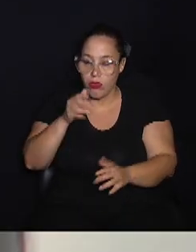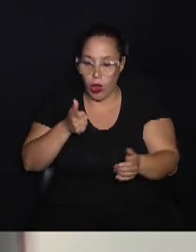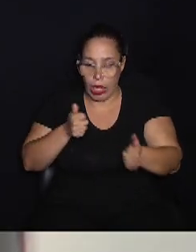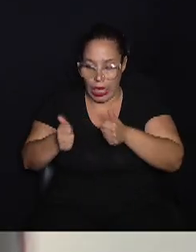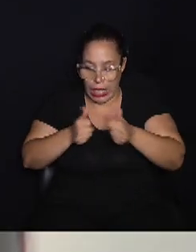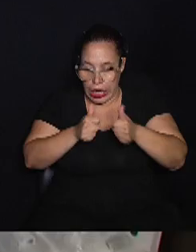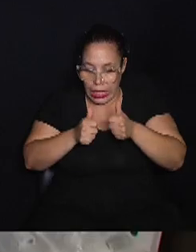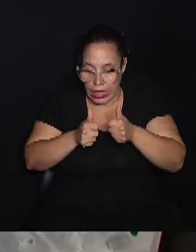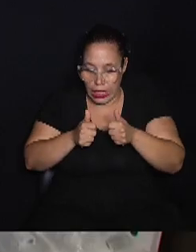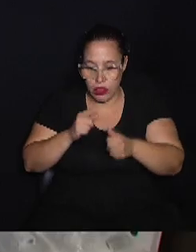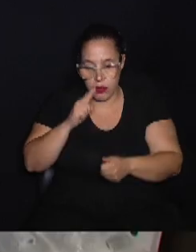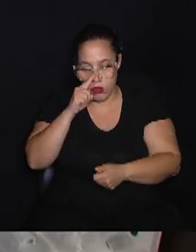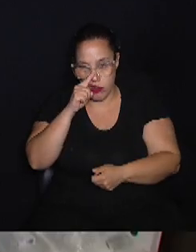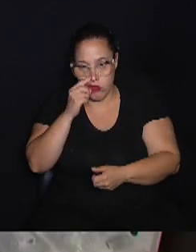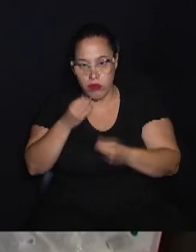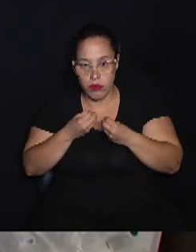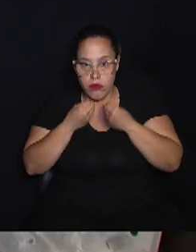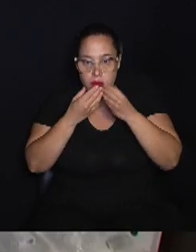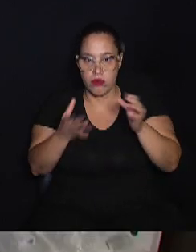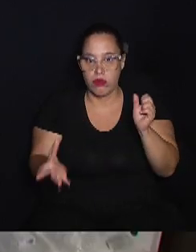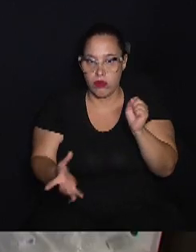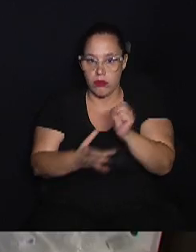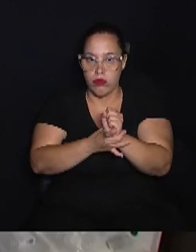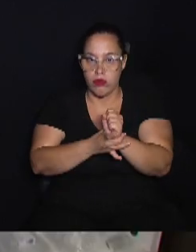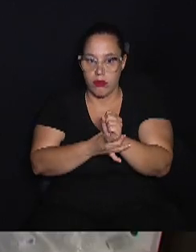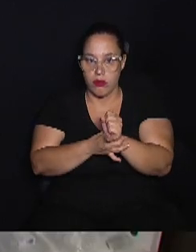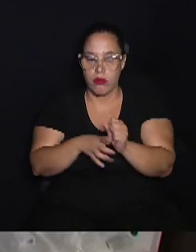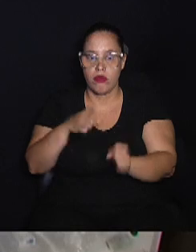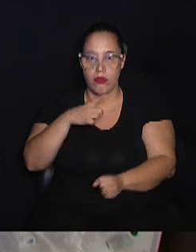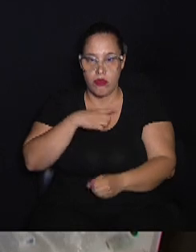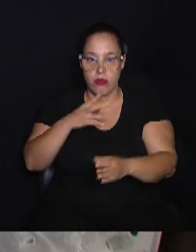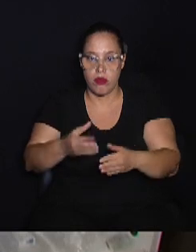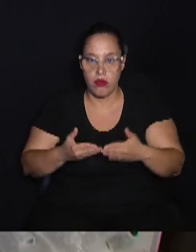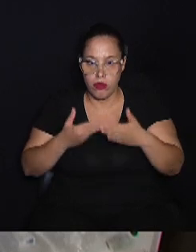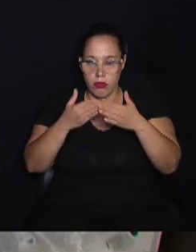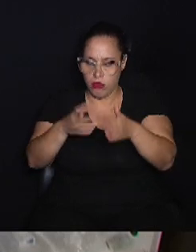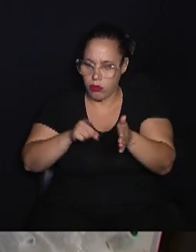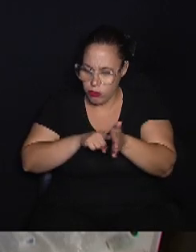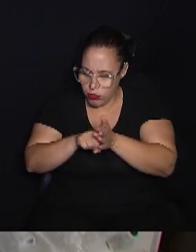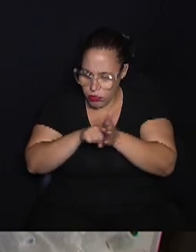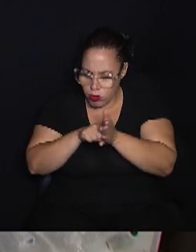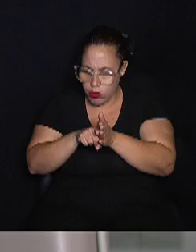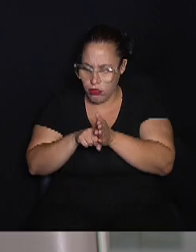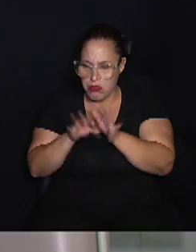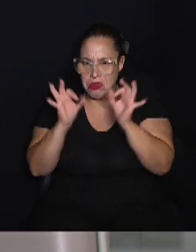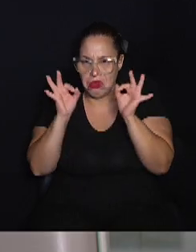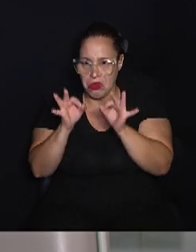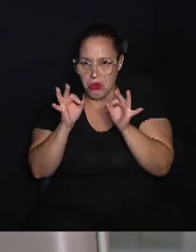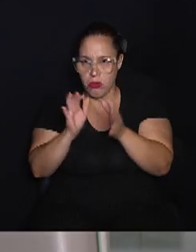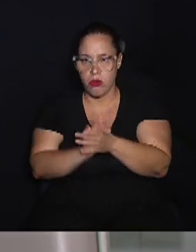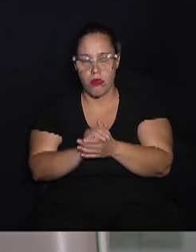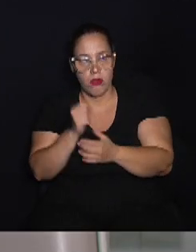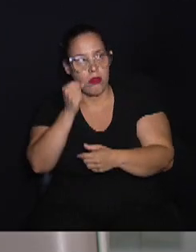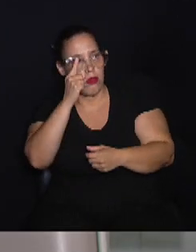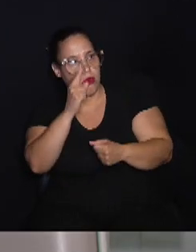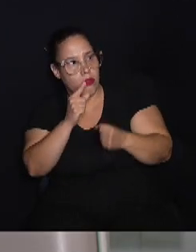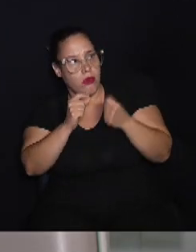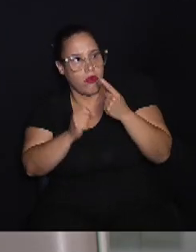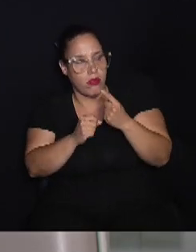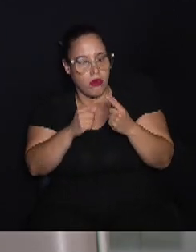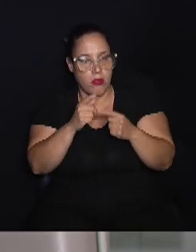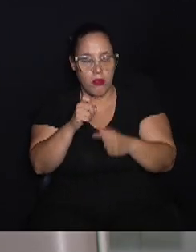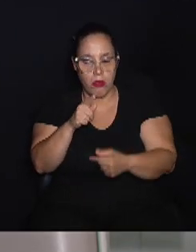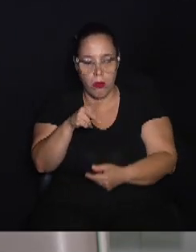risco e benefício com garantia que o produto tenha passado por pesquisas e que seja eficiente algumas